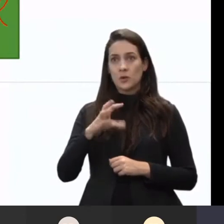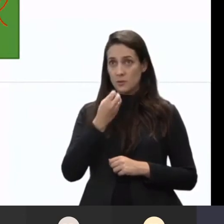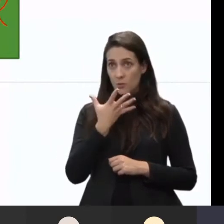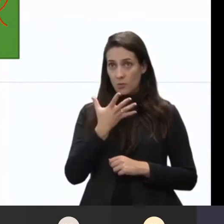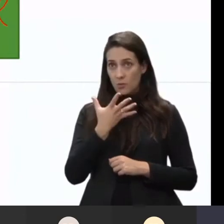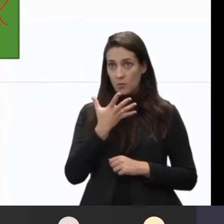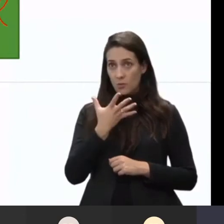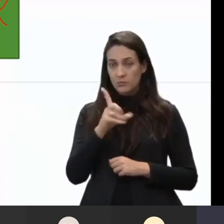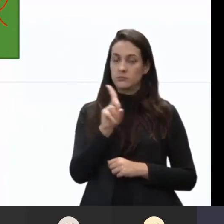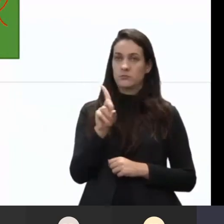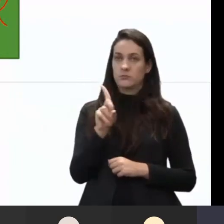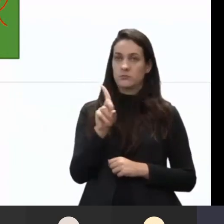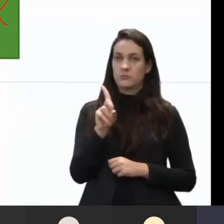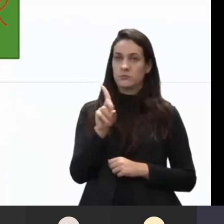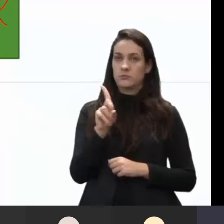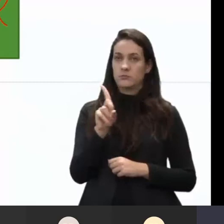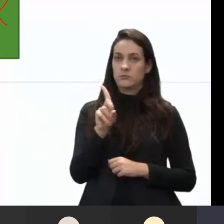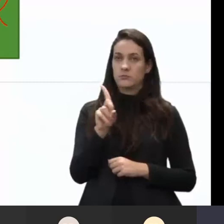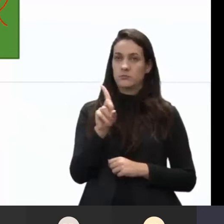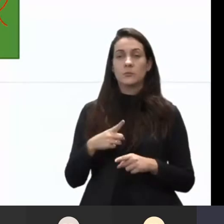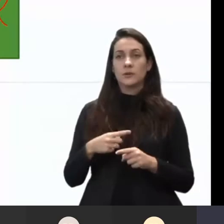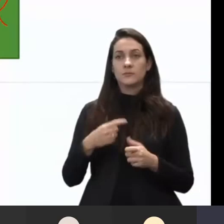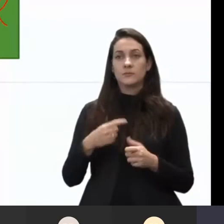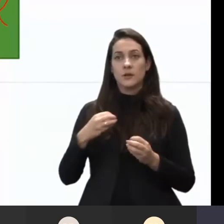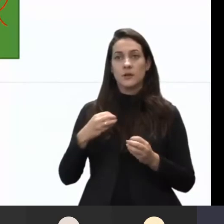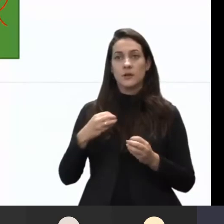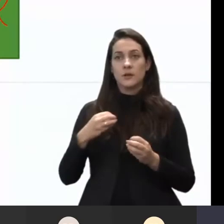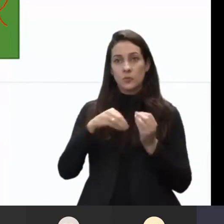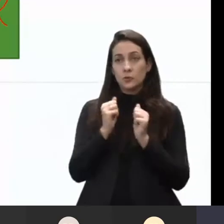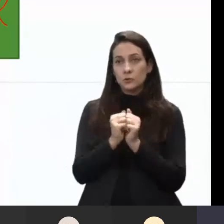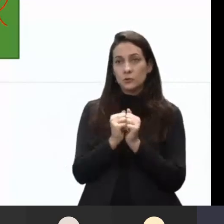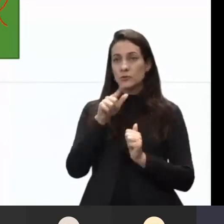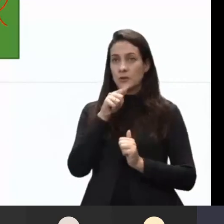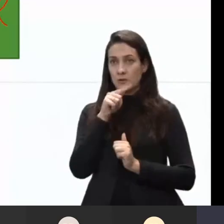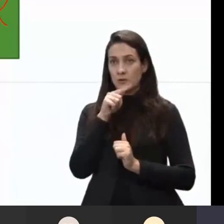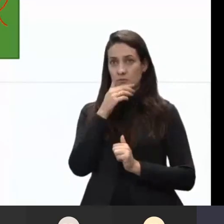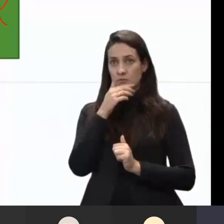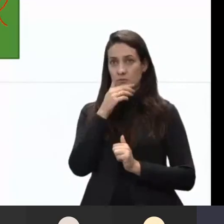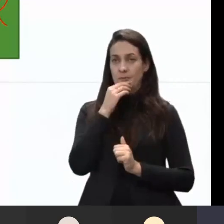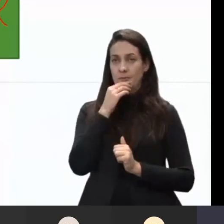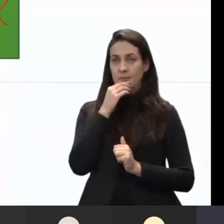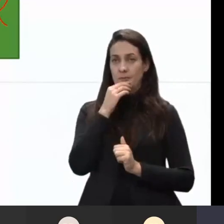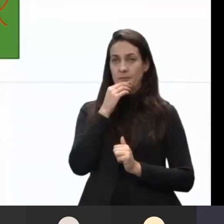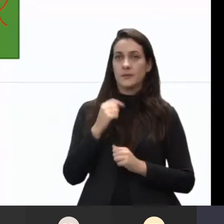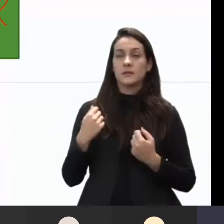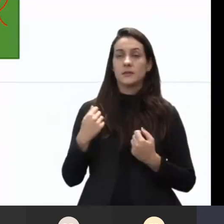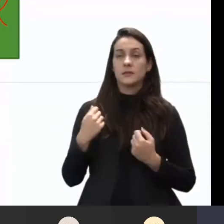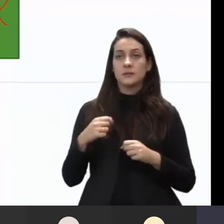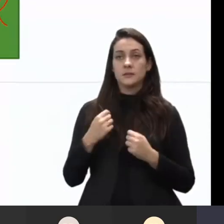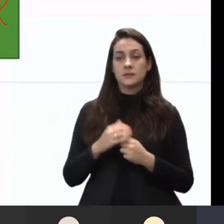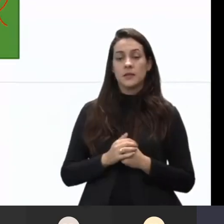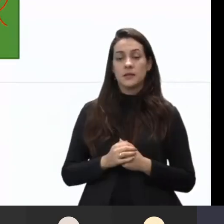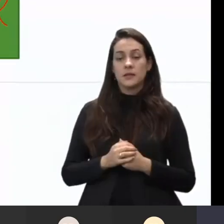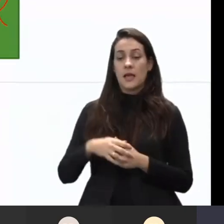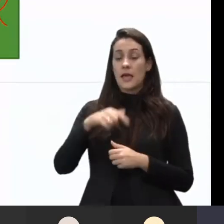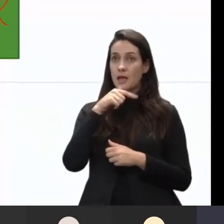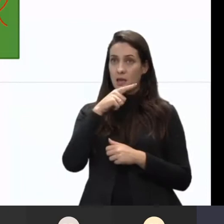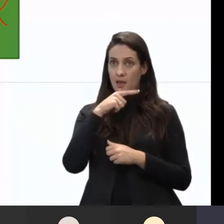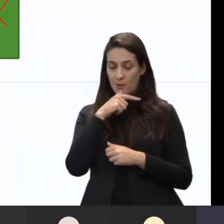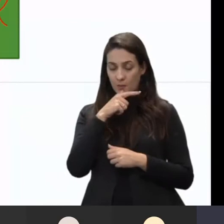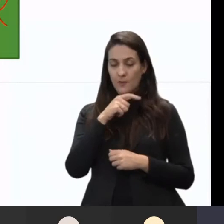quê? Porque ele vai ser eficaz juntamente com a água. Nós precisamos de um ambiente aquoso, porque